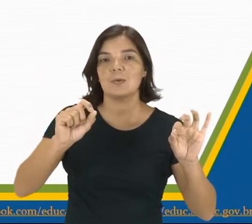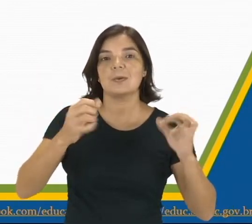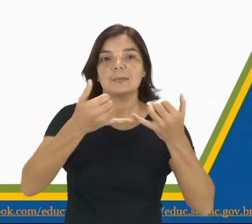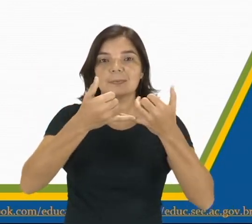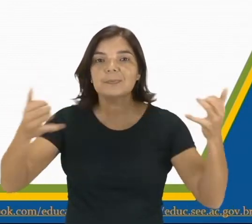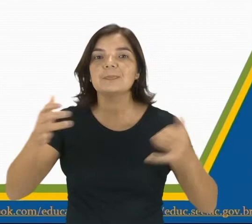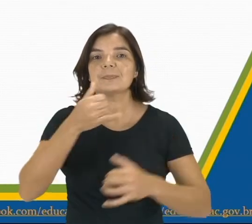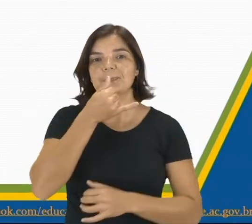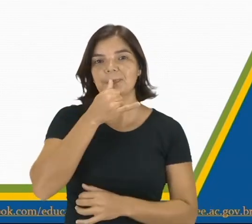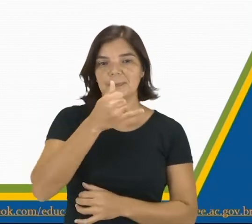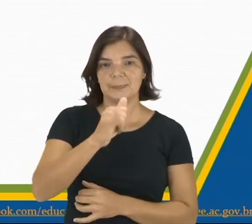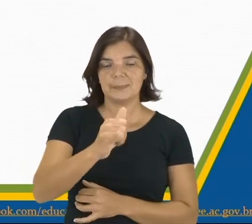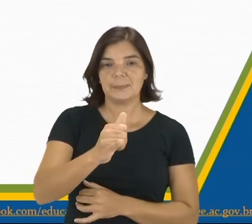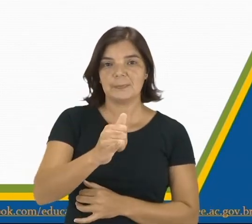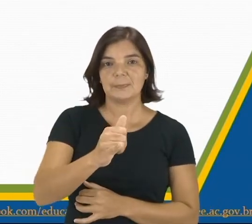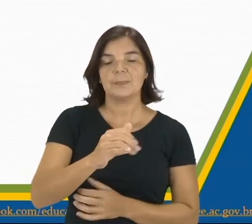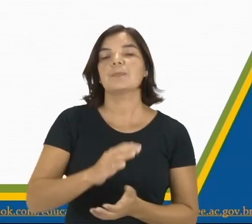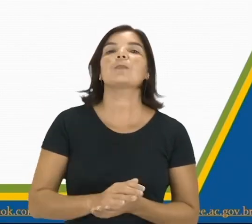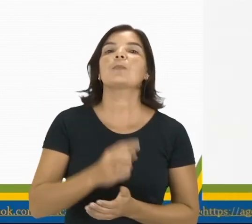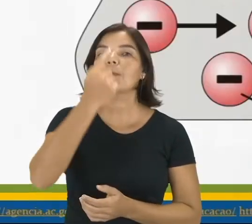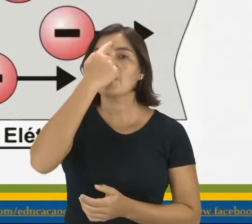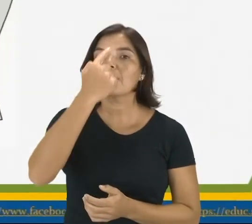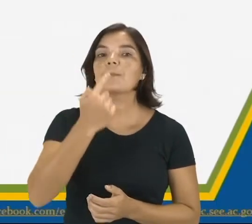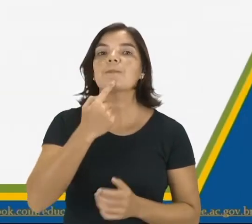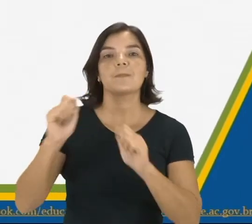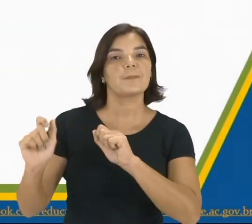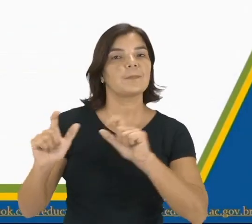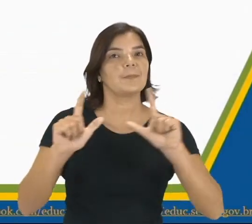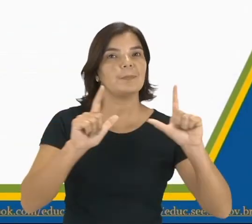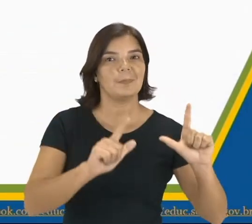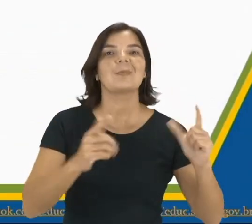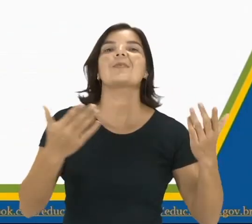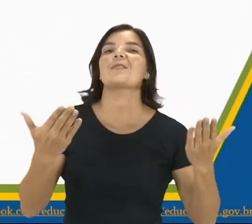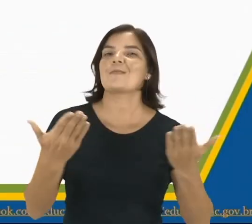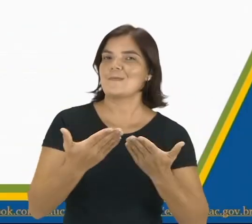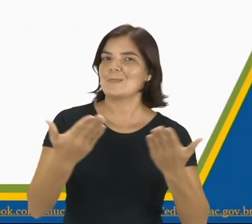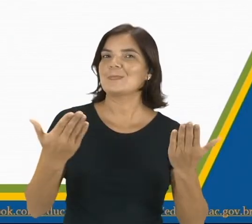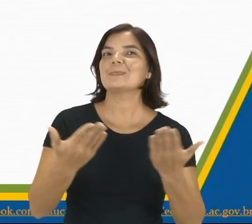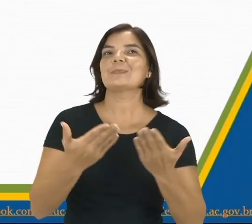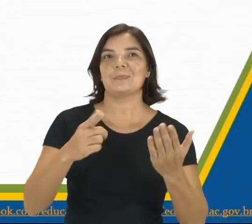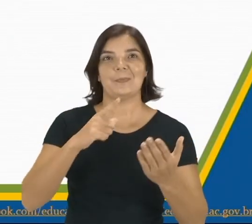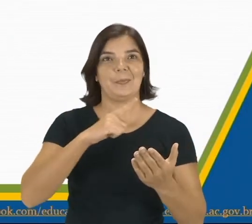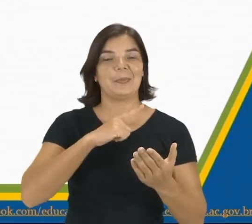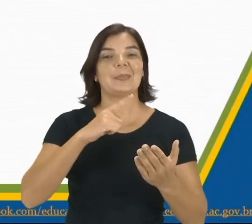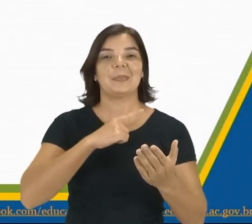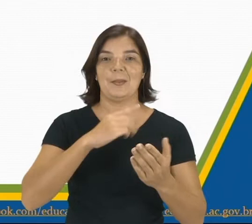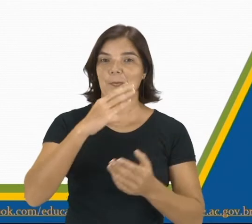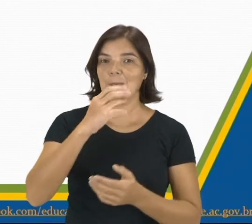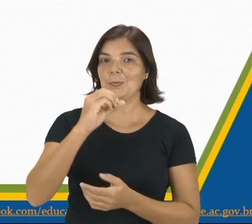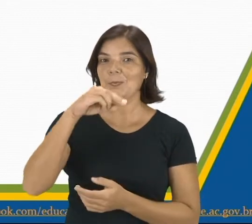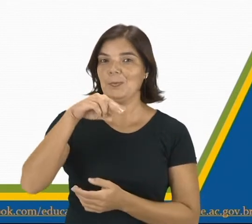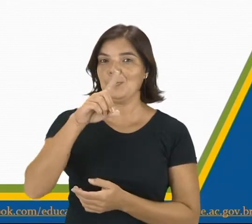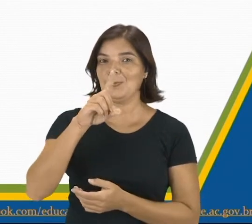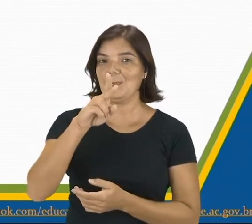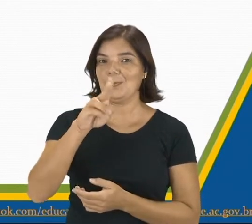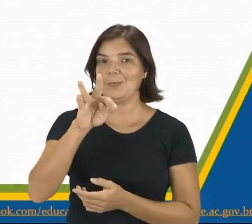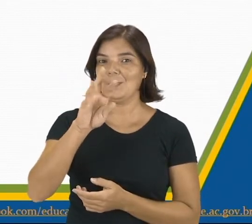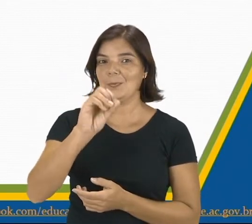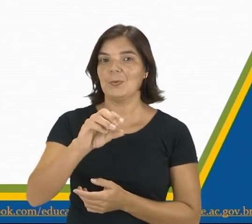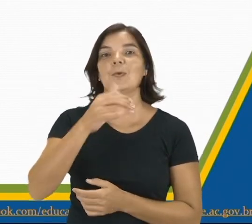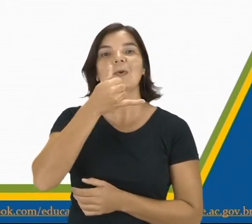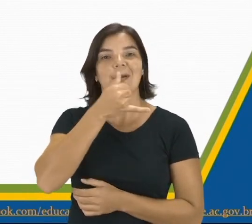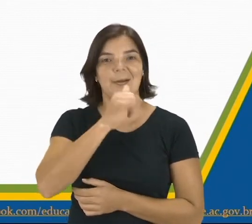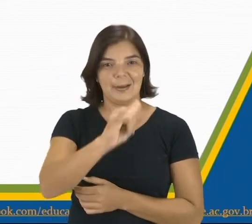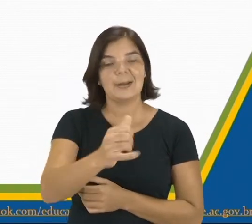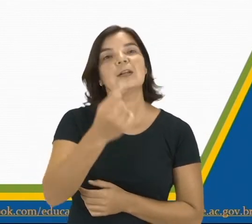nossa corrente elétrica. A próxima figura mostra isso para nós. Agora sim, nós temos um condutor elétrico também. Nós estamos observando